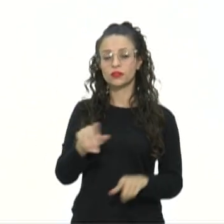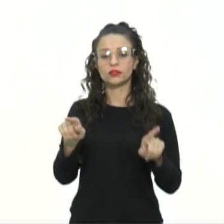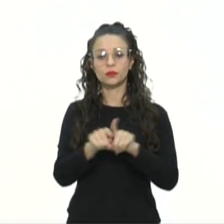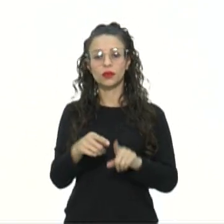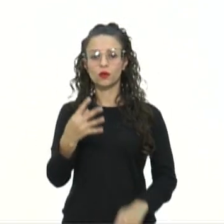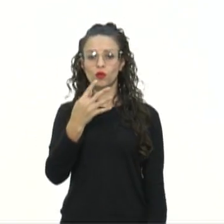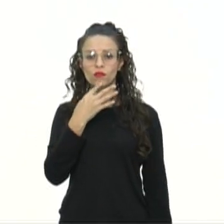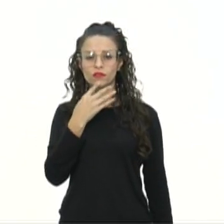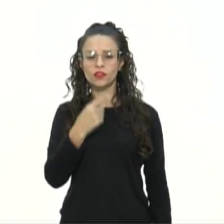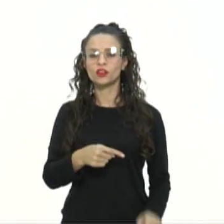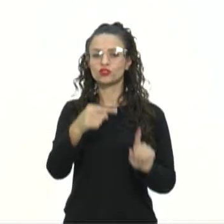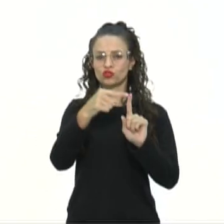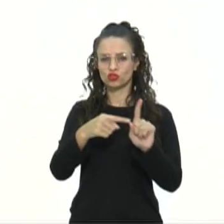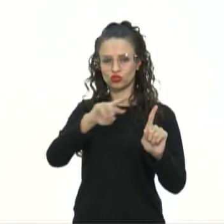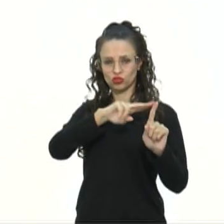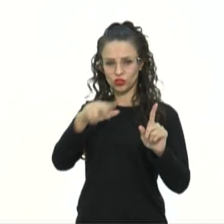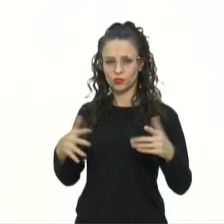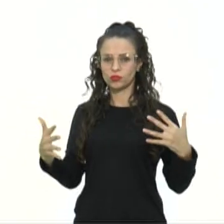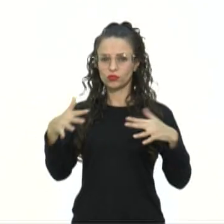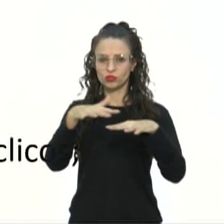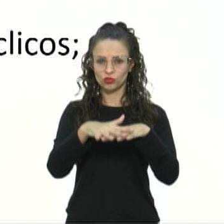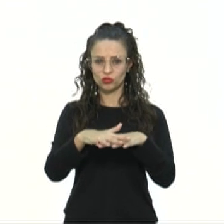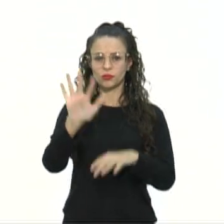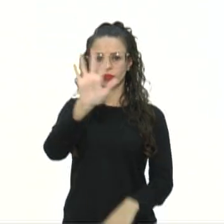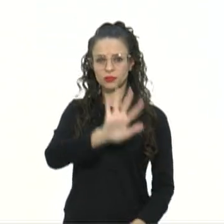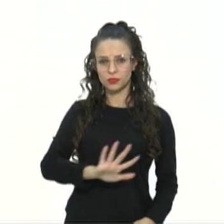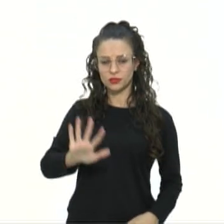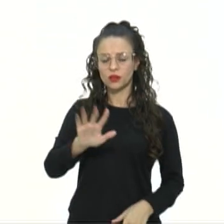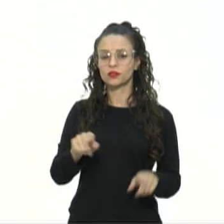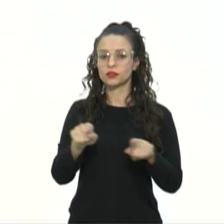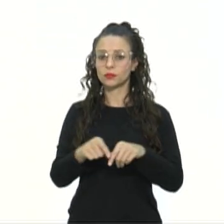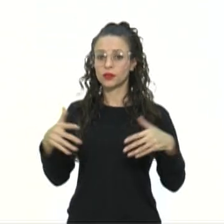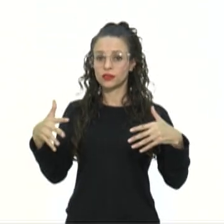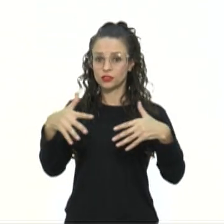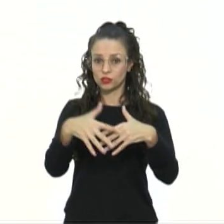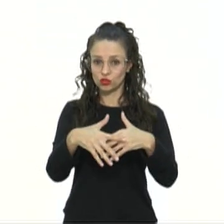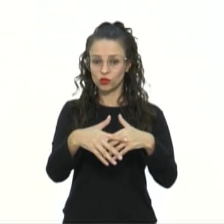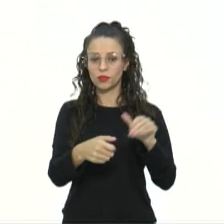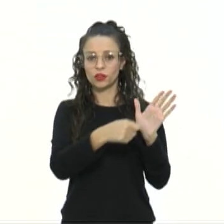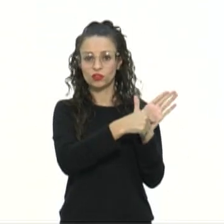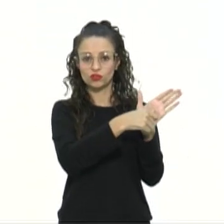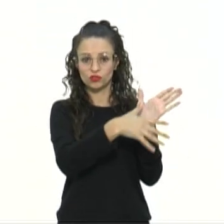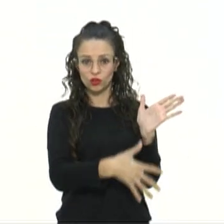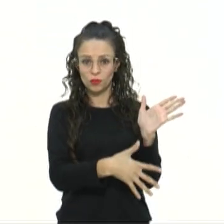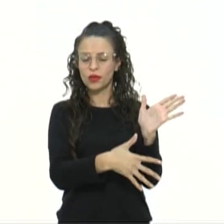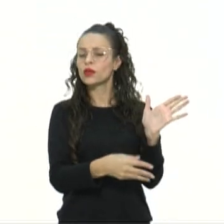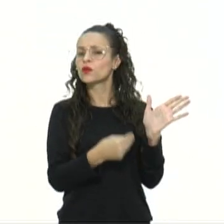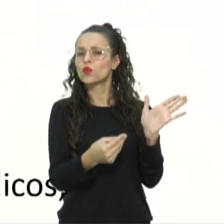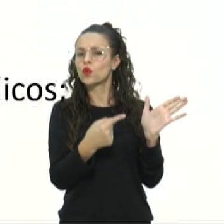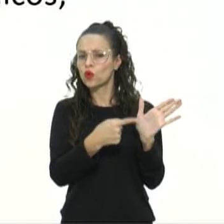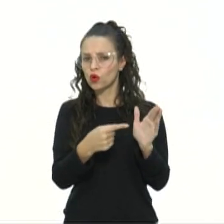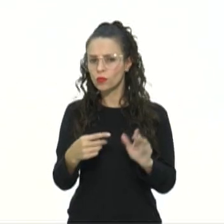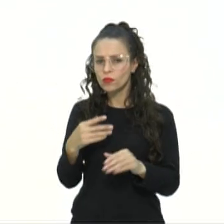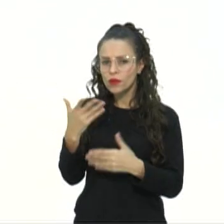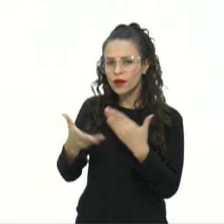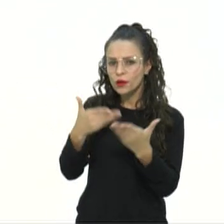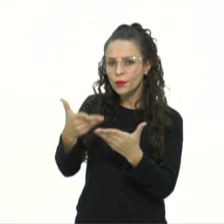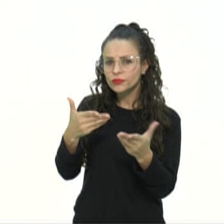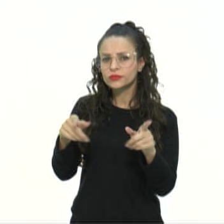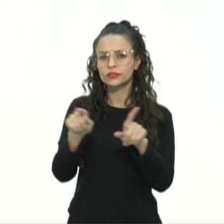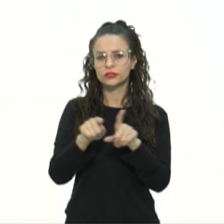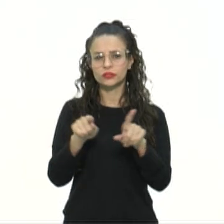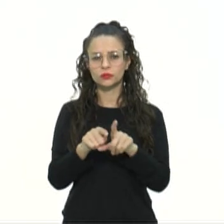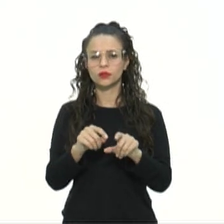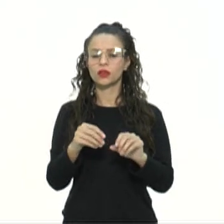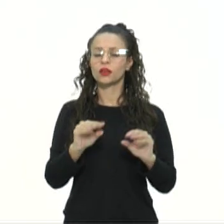os tipos de isomeria espacial, né? Falar um pouquinho da isomeria geométrica, a ocorrência da isomeria geométrica, tanto